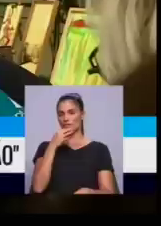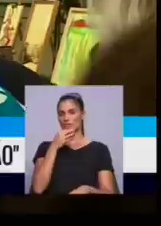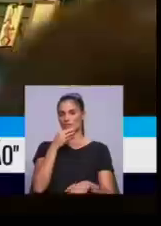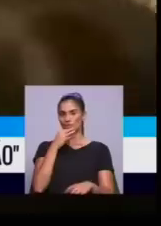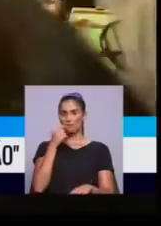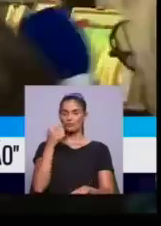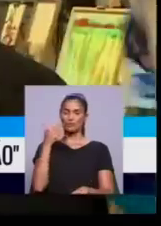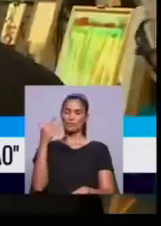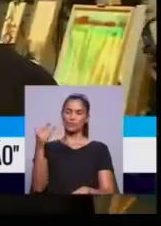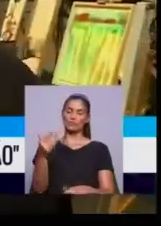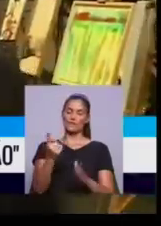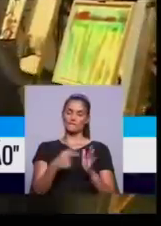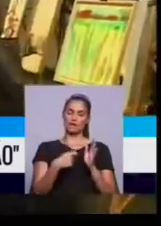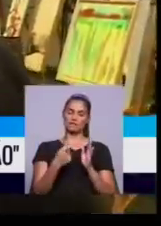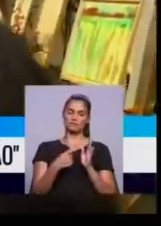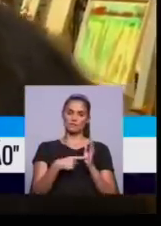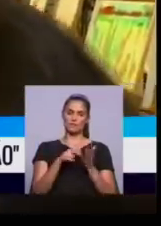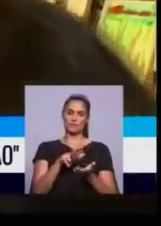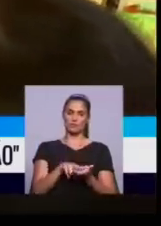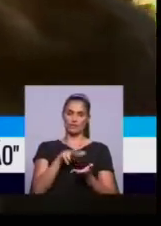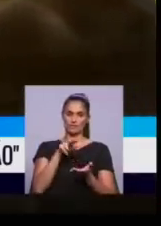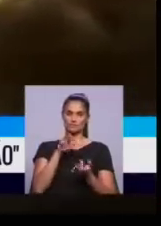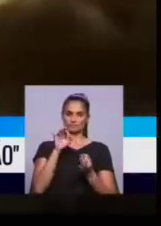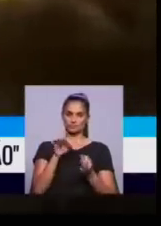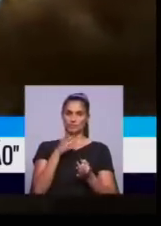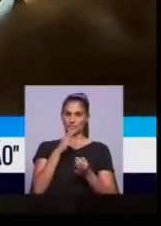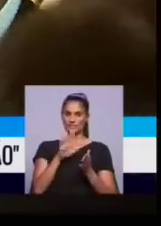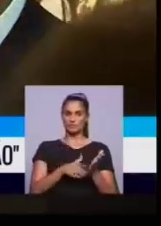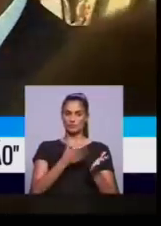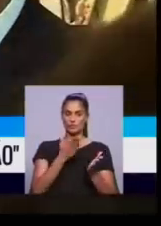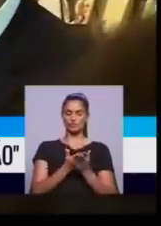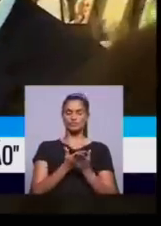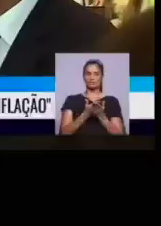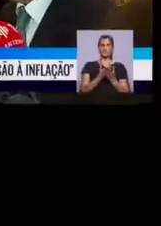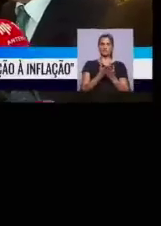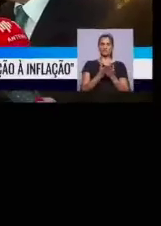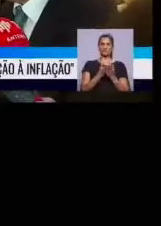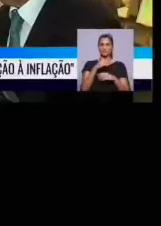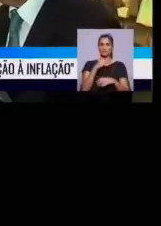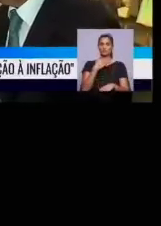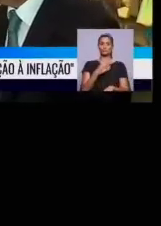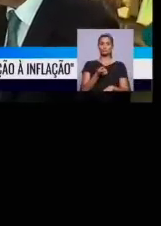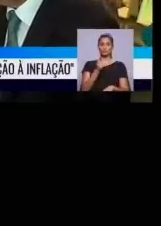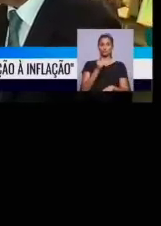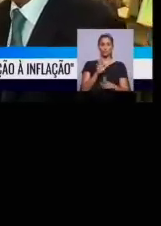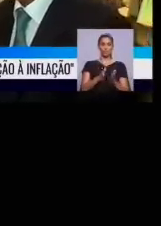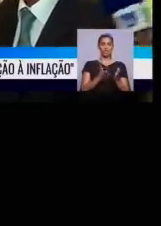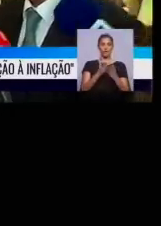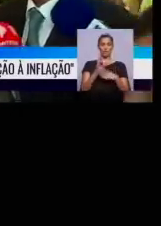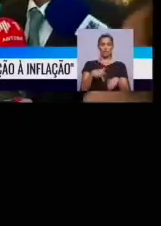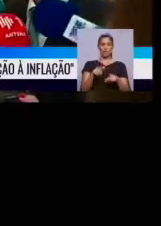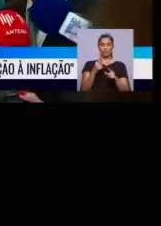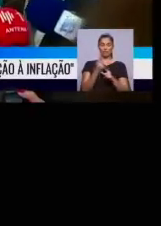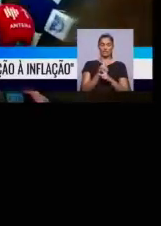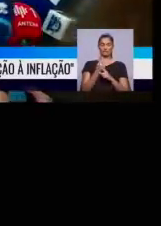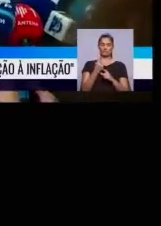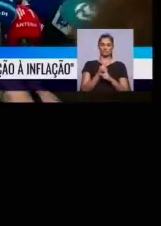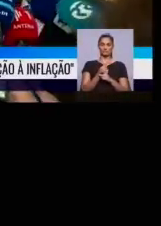é que é possível o senhor presidente foi aprovado e que não traz novidades